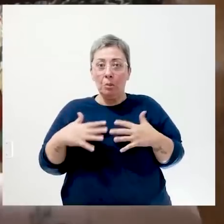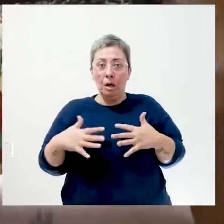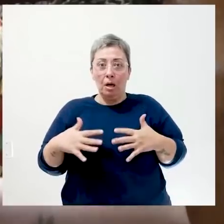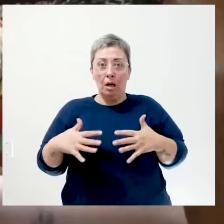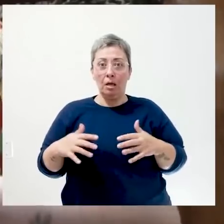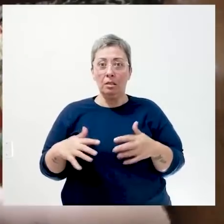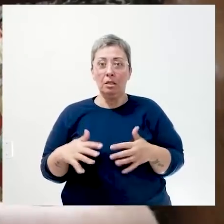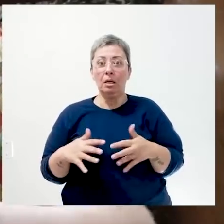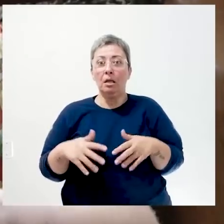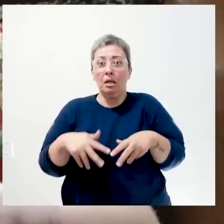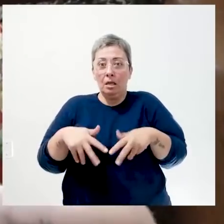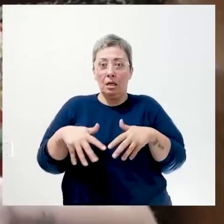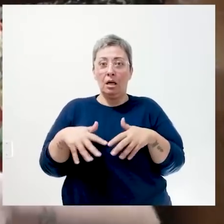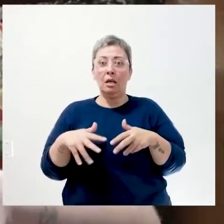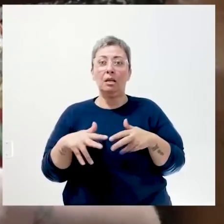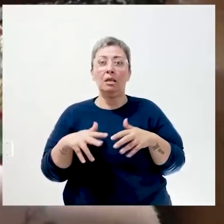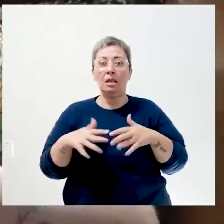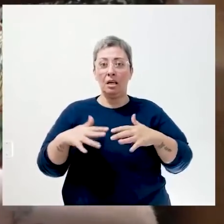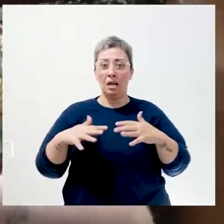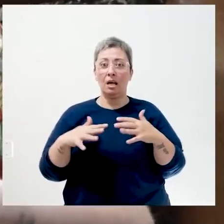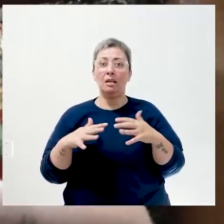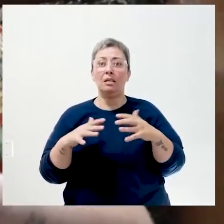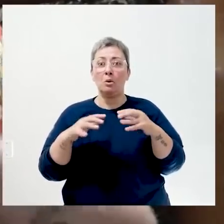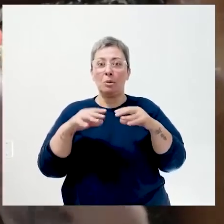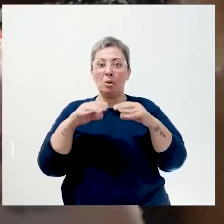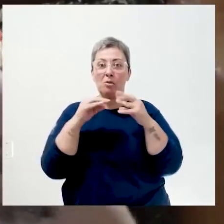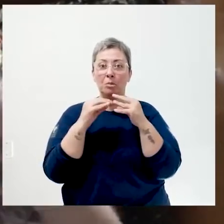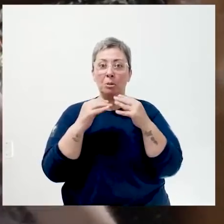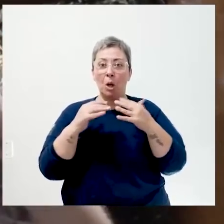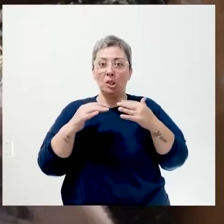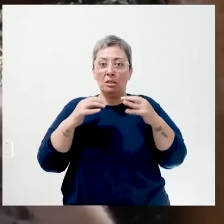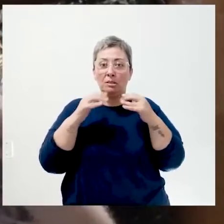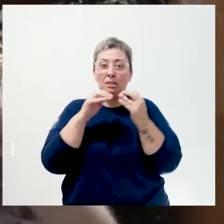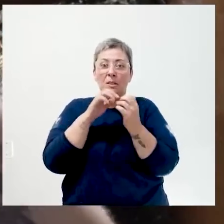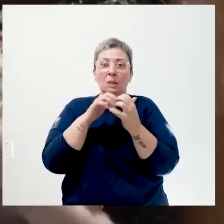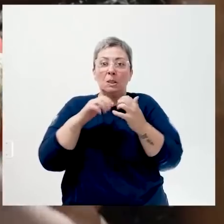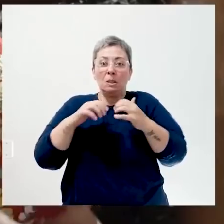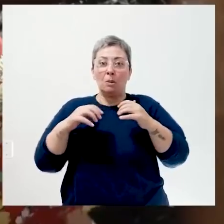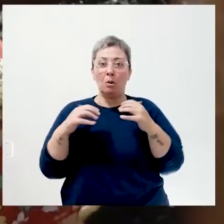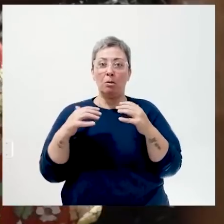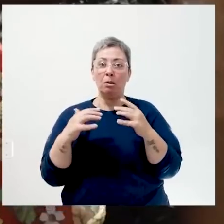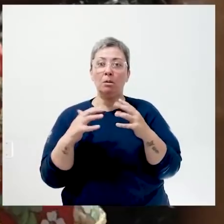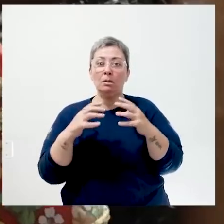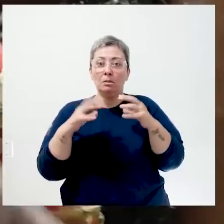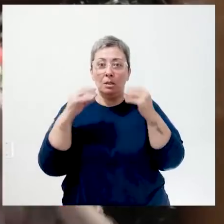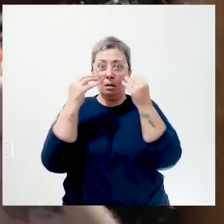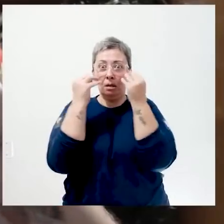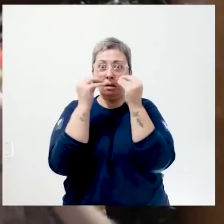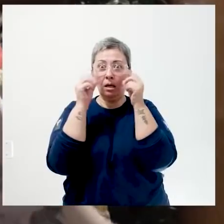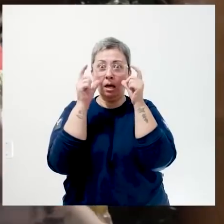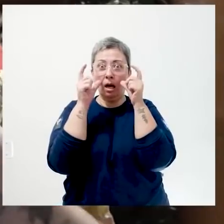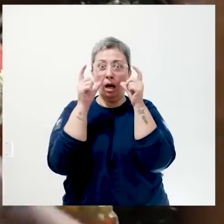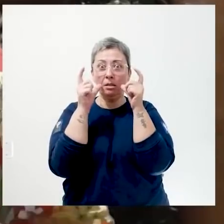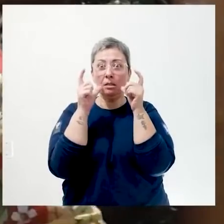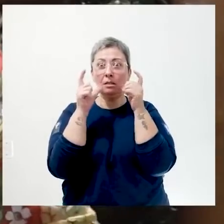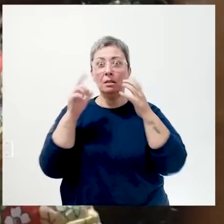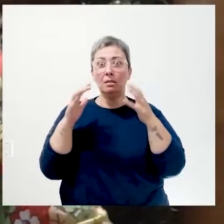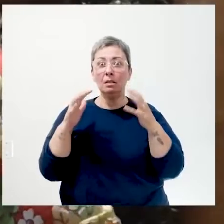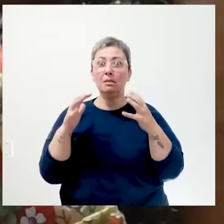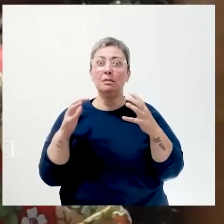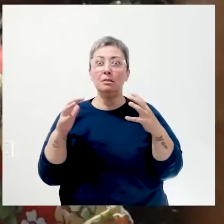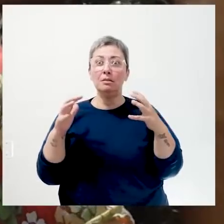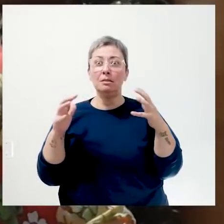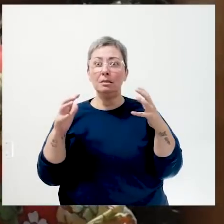tudo tremendo, meu pai. As pernas, as mãos, a boca, os dentes rangiam, os olhos